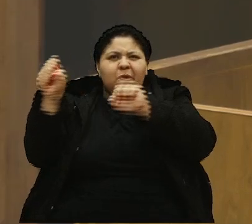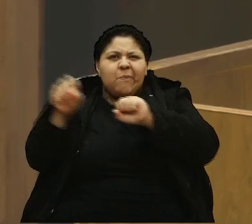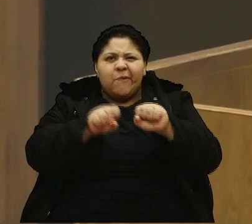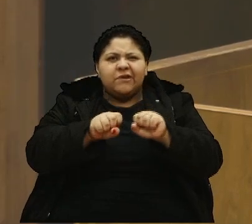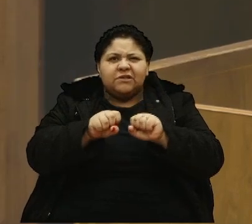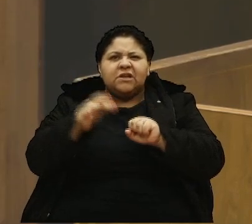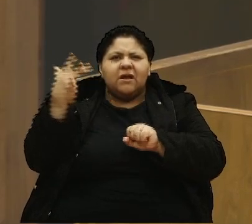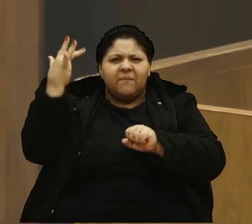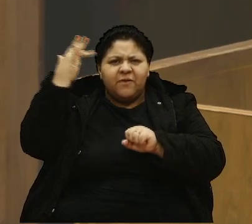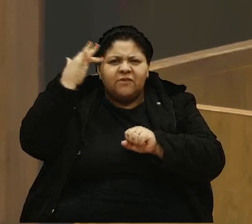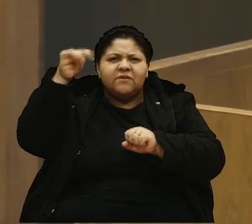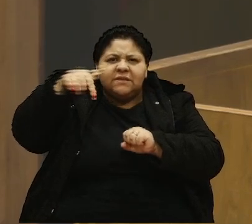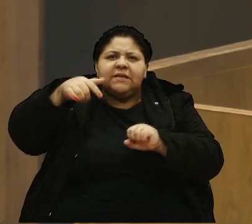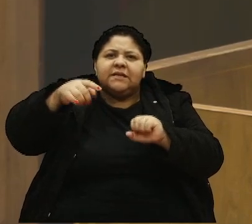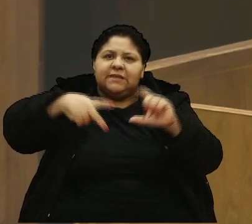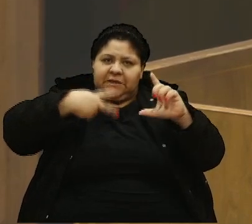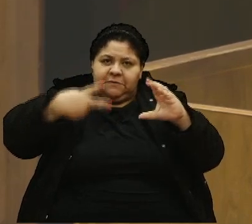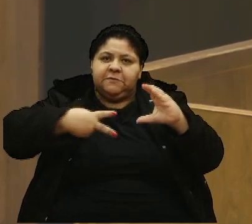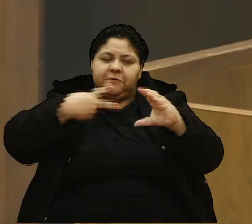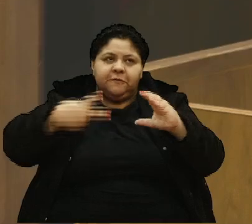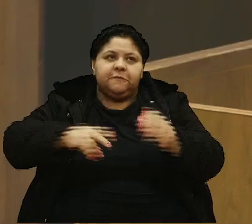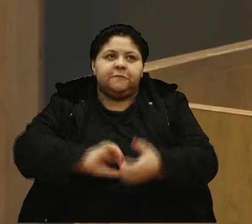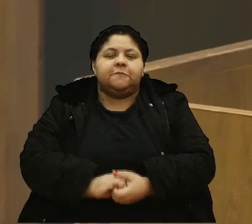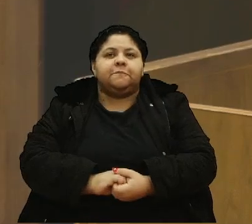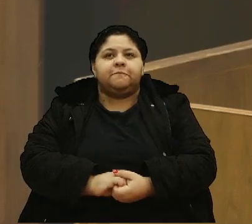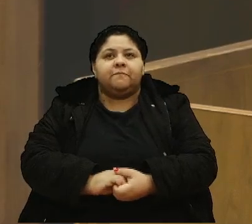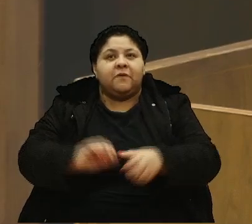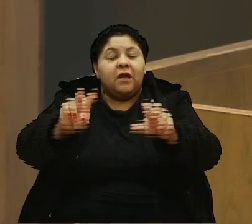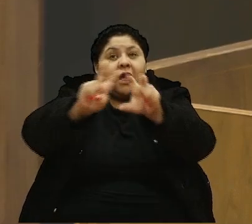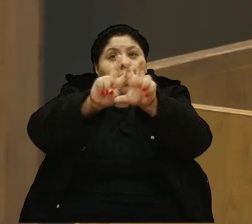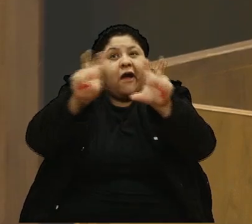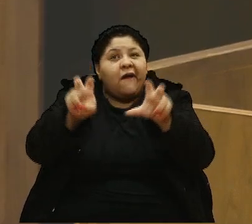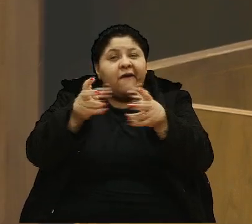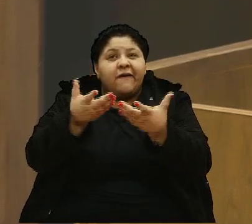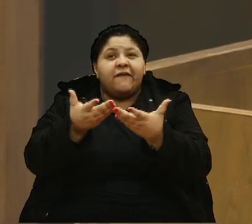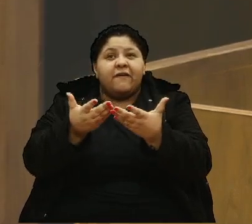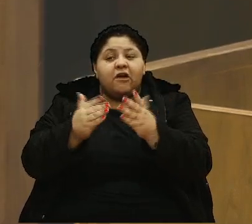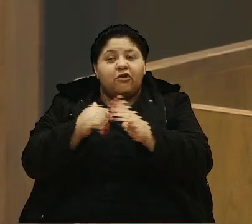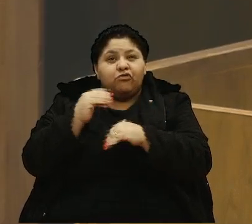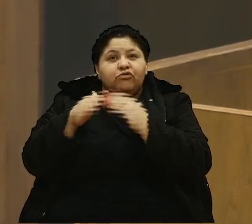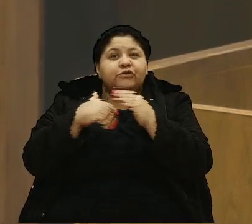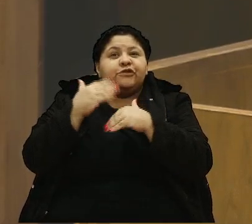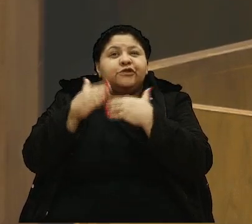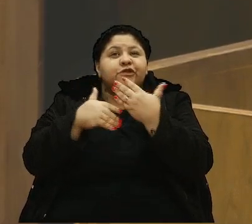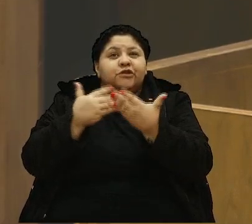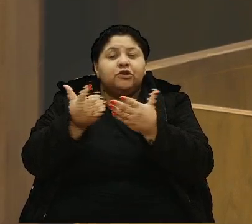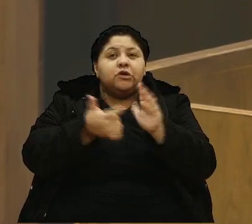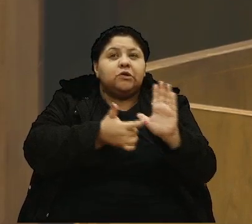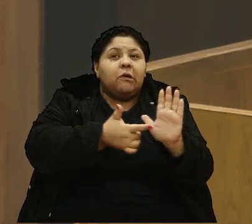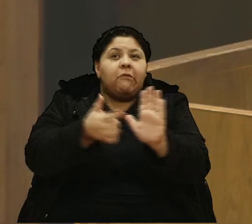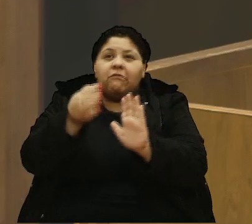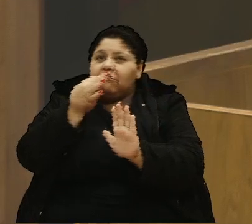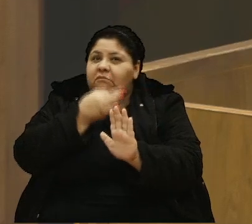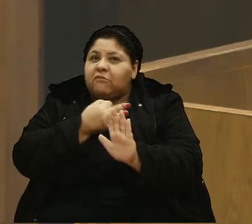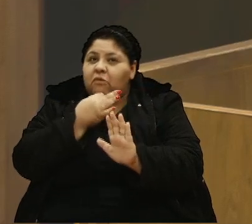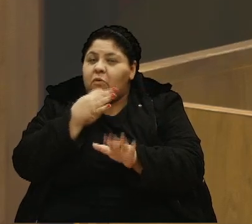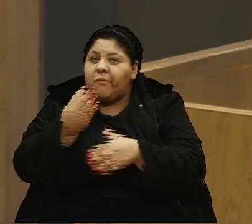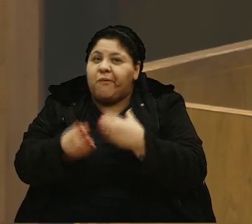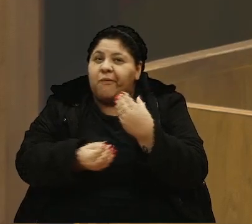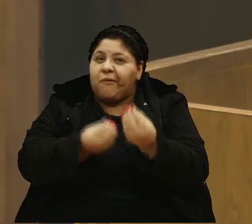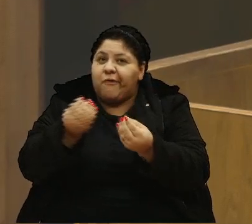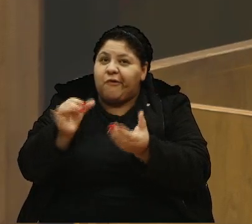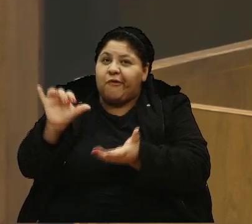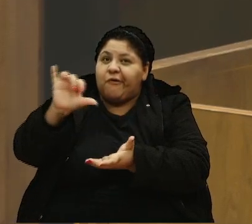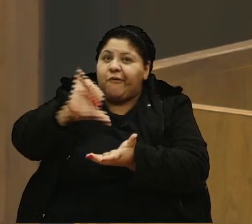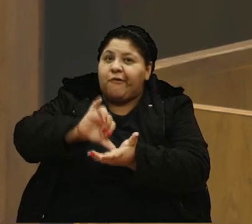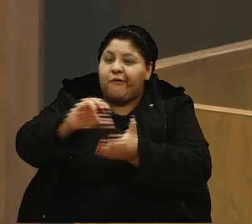amadurecer nessa Câmara Municipal. É um assunto que vai desenvolver e vai projetar Caxias do Sul como um centro